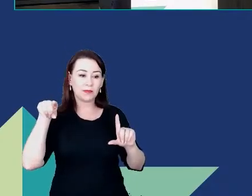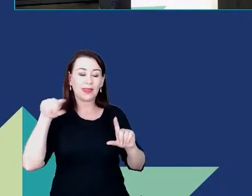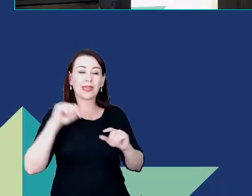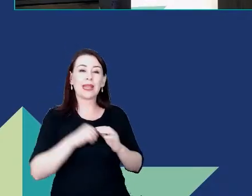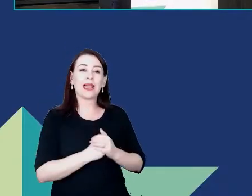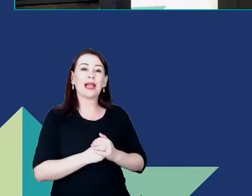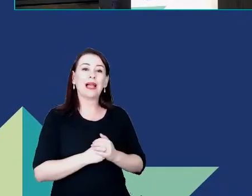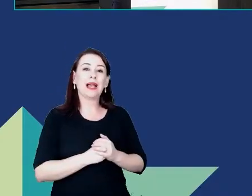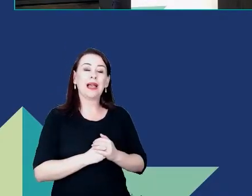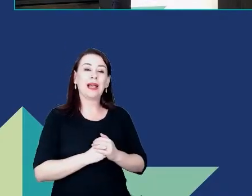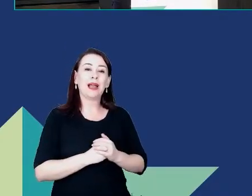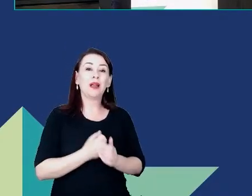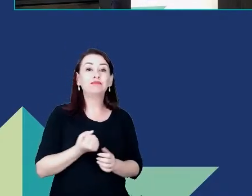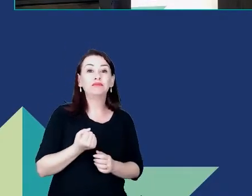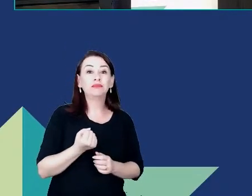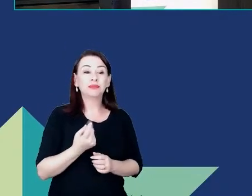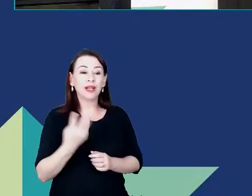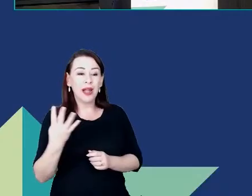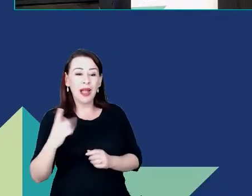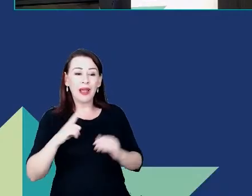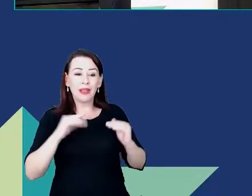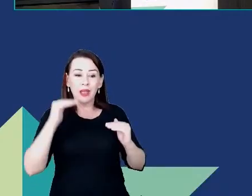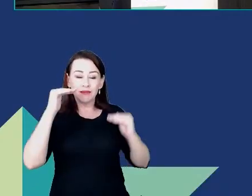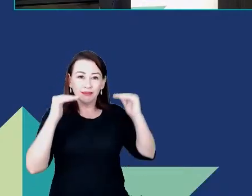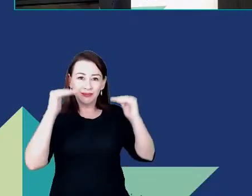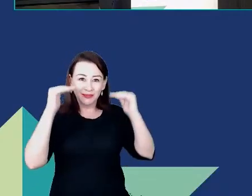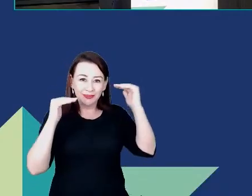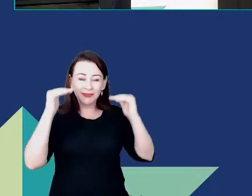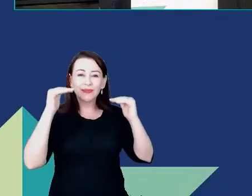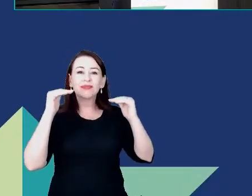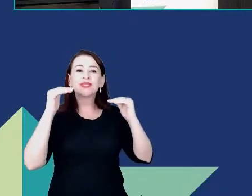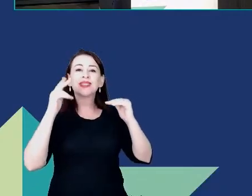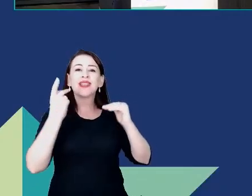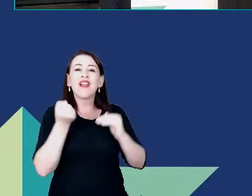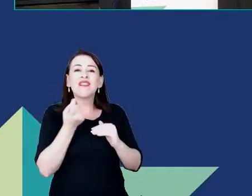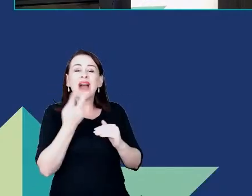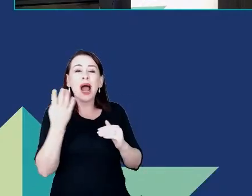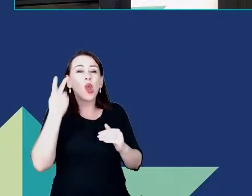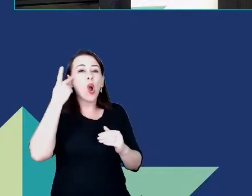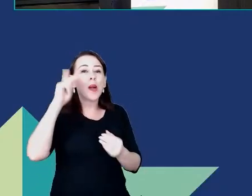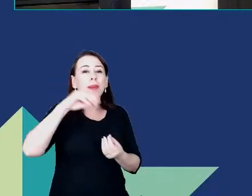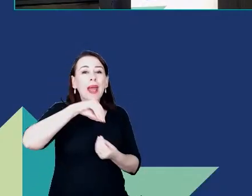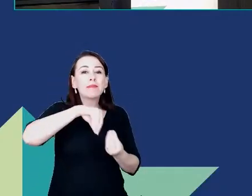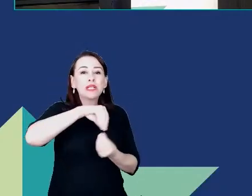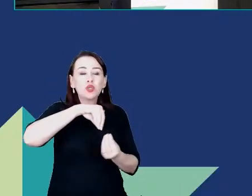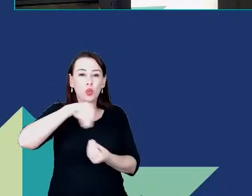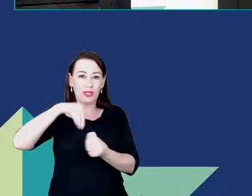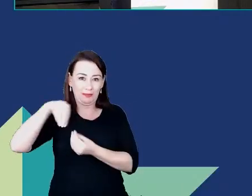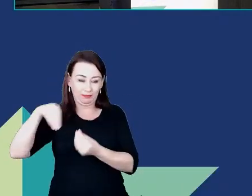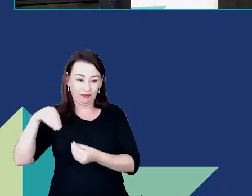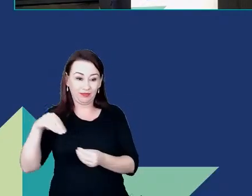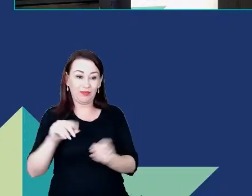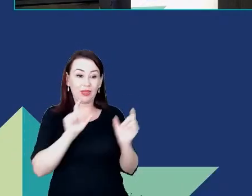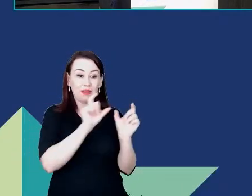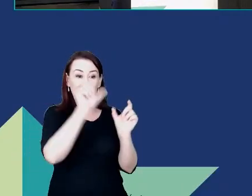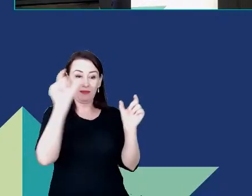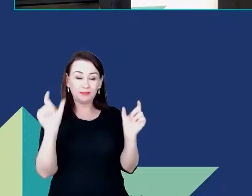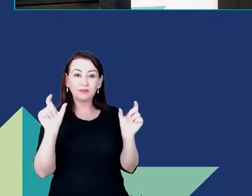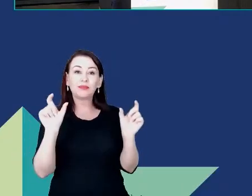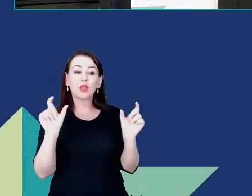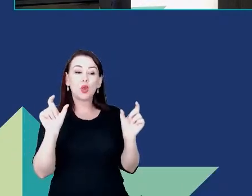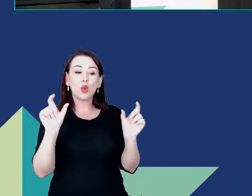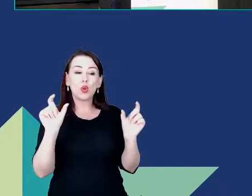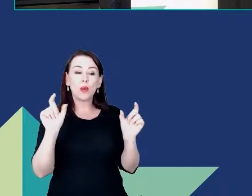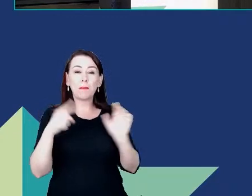índice de vazios correspondente, né, valores médios para essas misturas, né, e à direita, quando você trabalha no ramo úmido